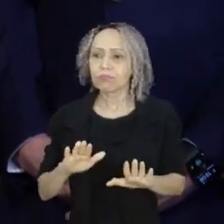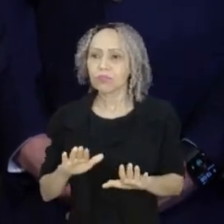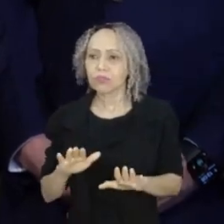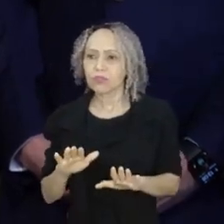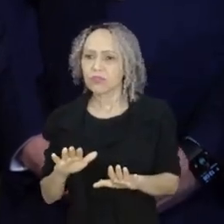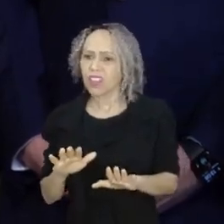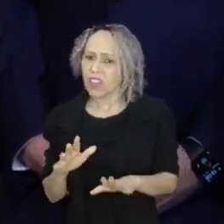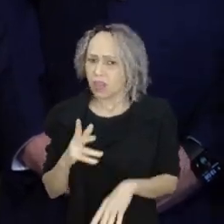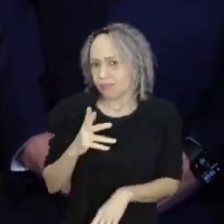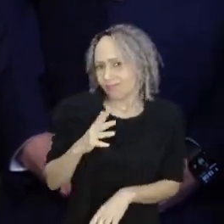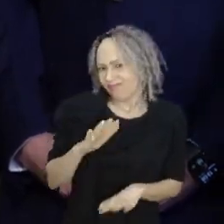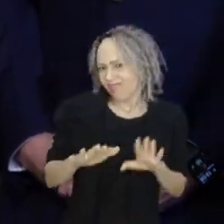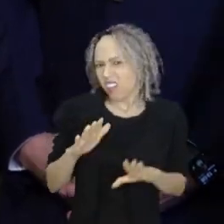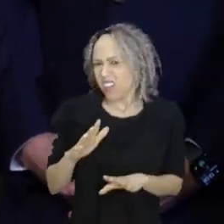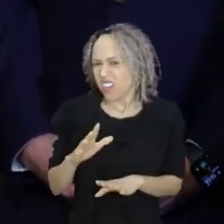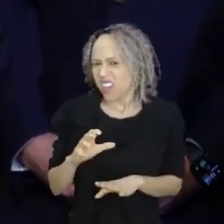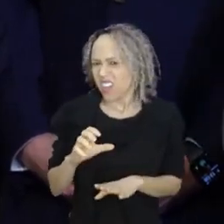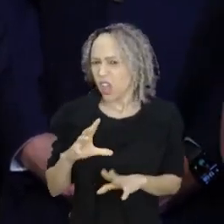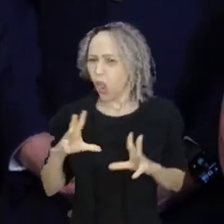gostou.